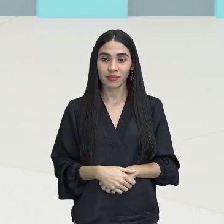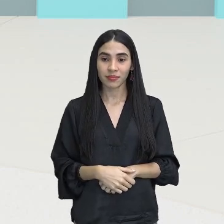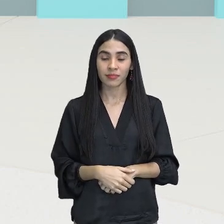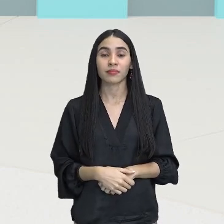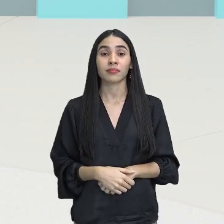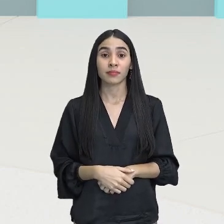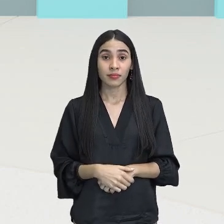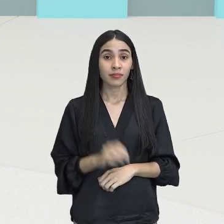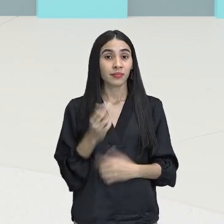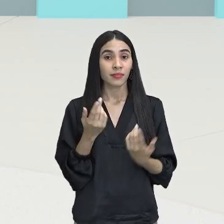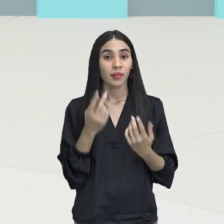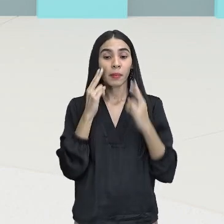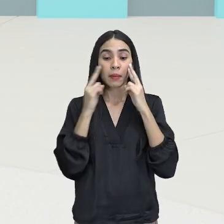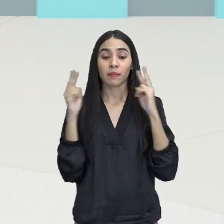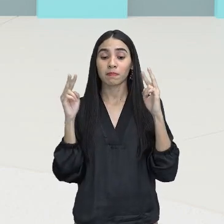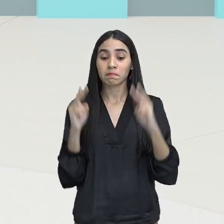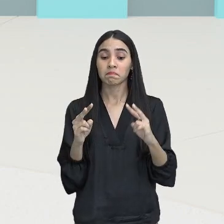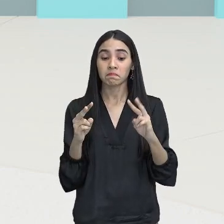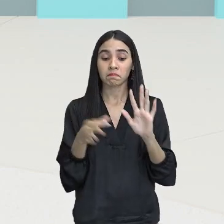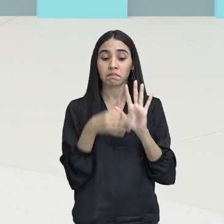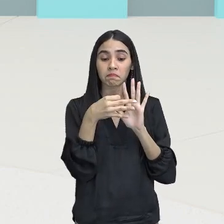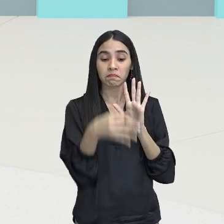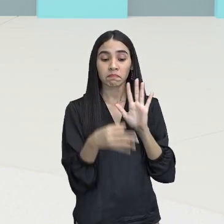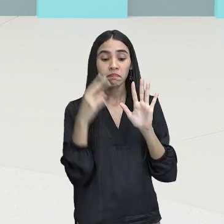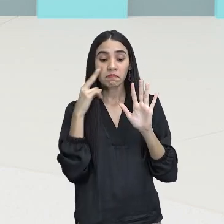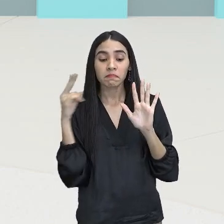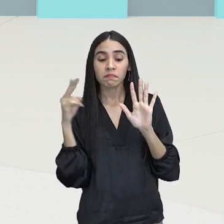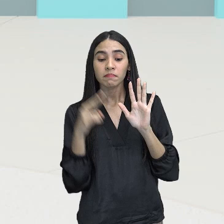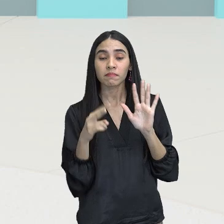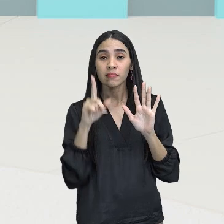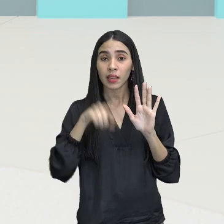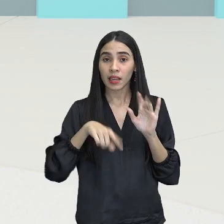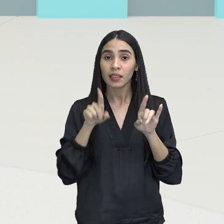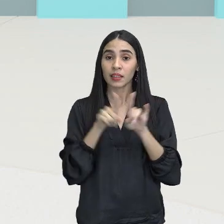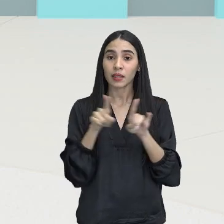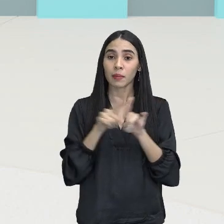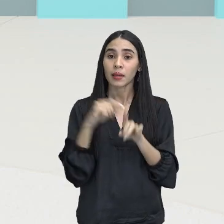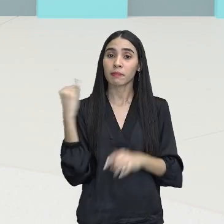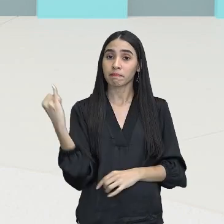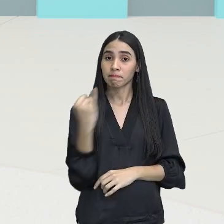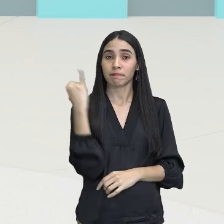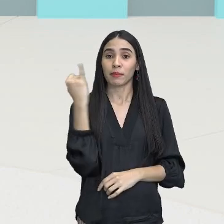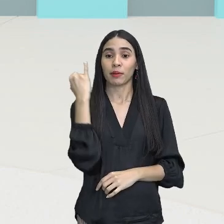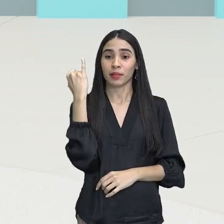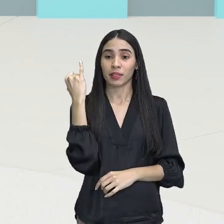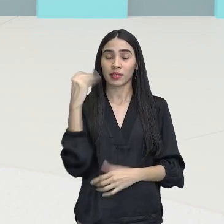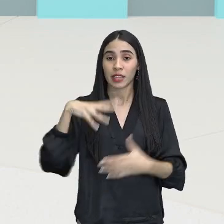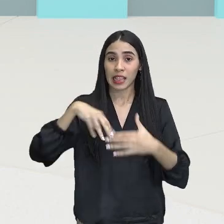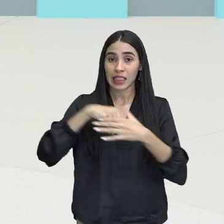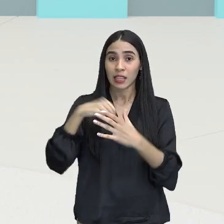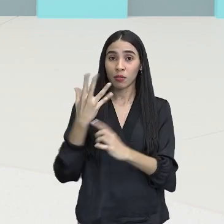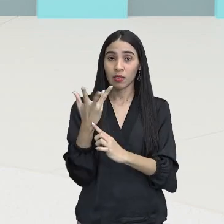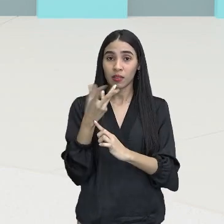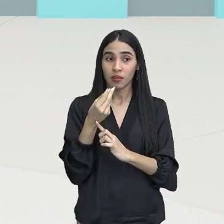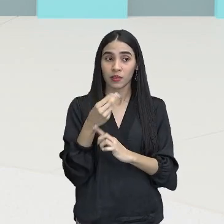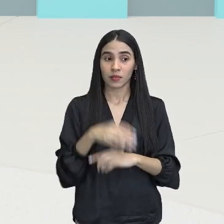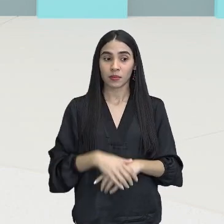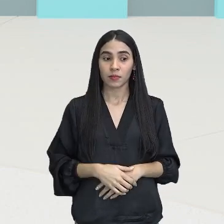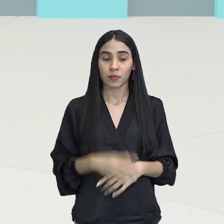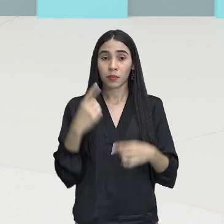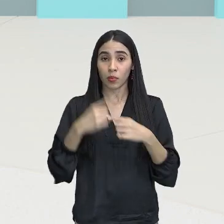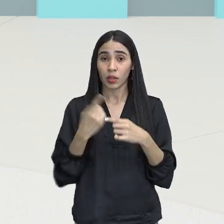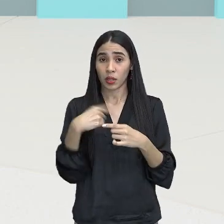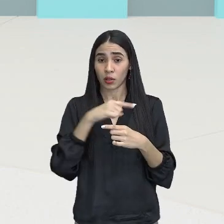E trazer esse olhar da opinião é algo também primordial dentro das artes. Porque